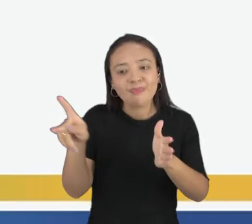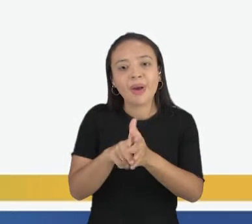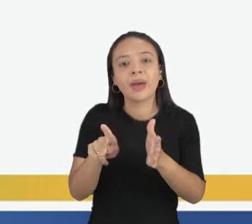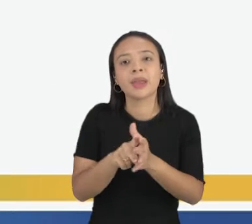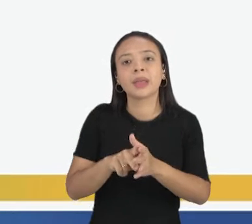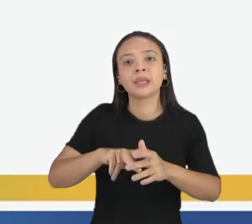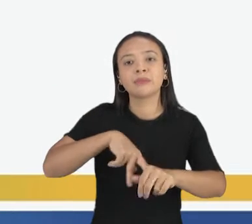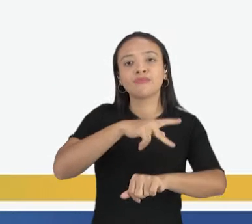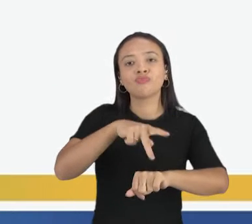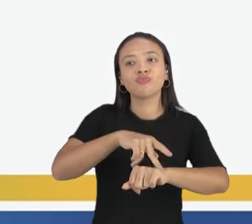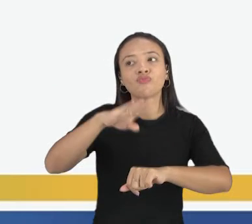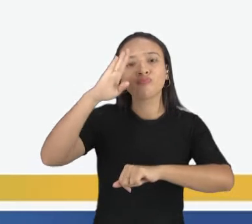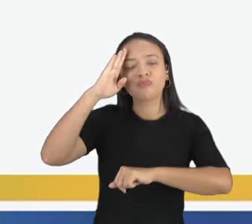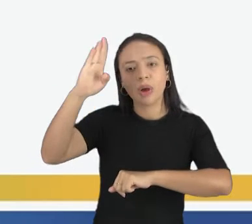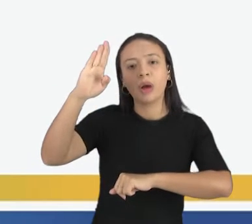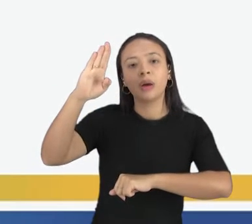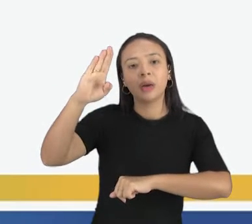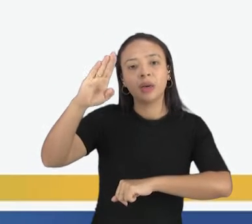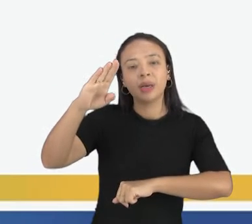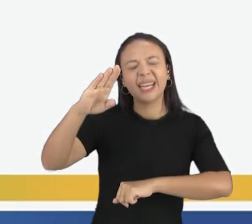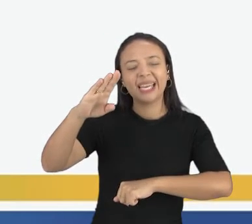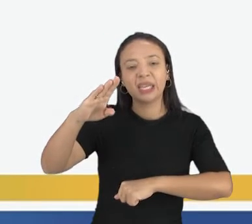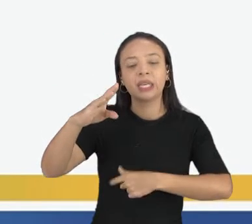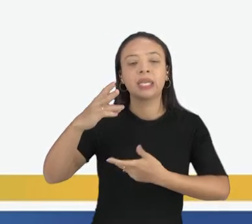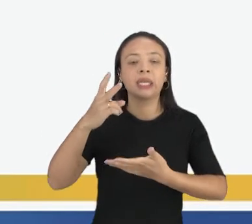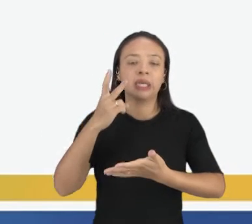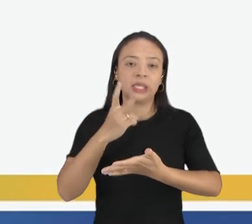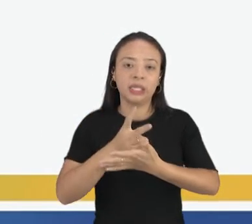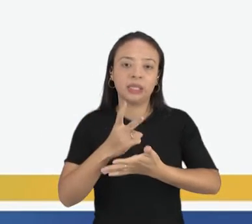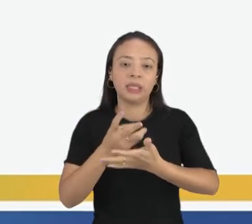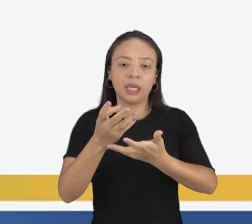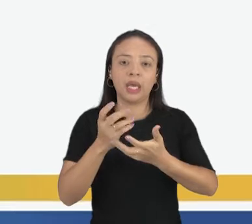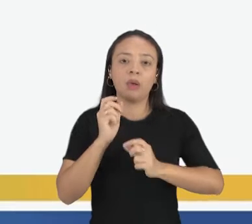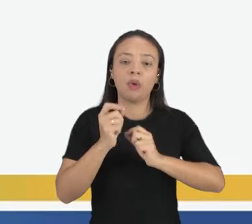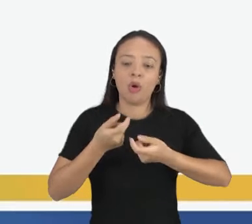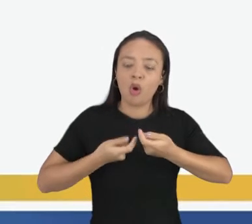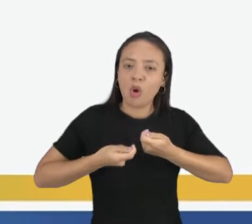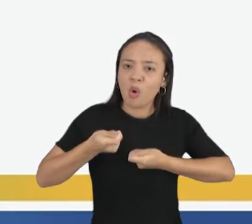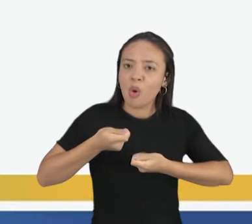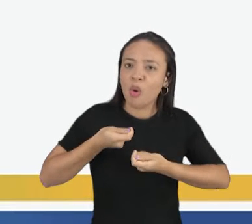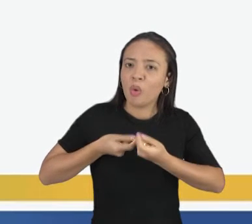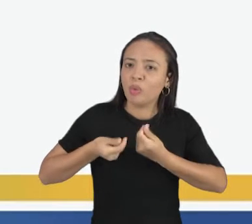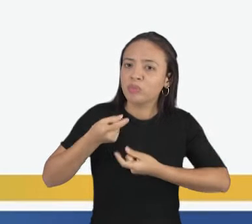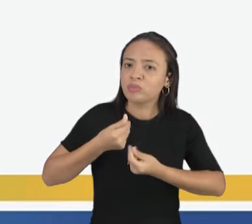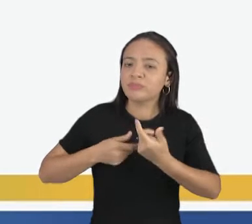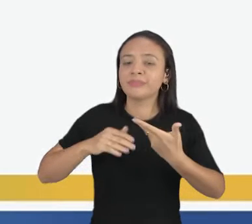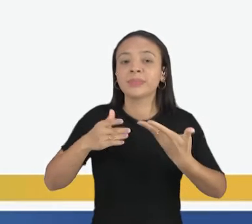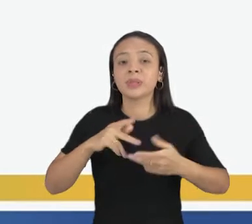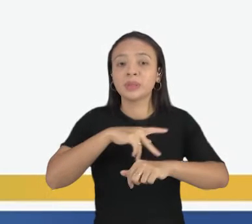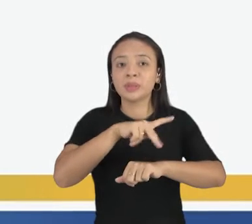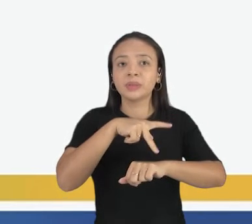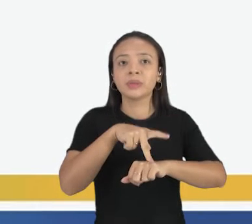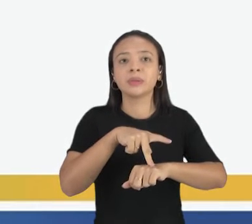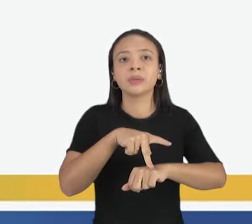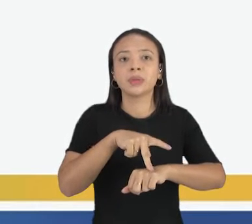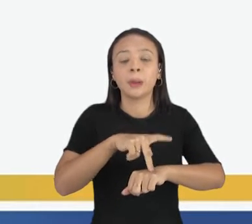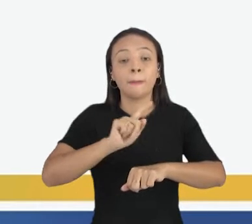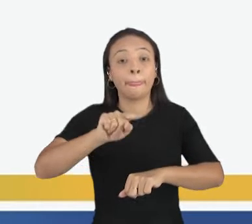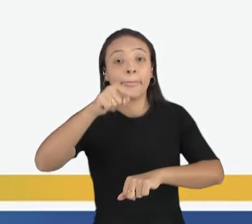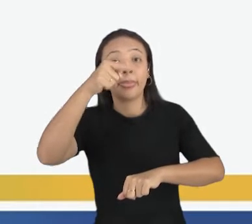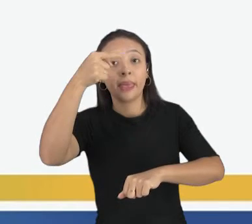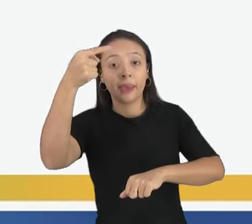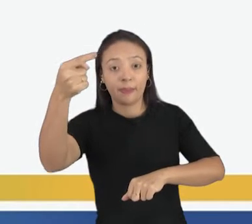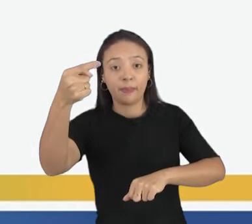imperialistas, né, que vão então trazer todo o subjugo dessa política, né, e essas nações elas vão ficar, mesmo depois